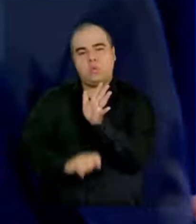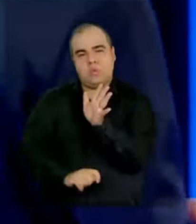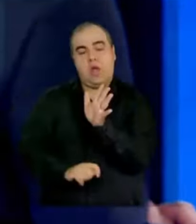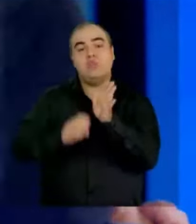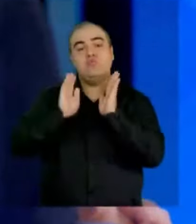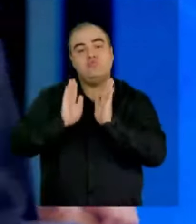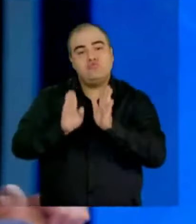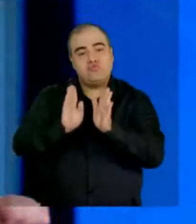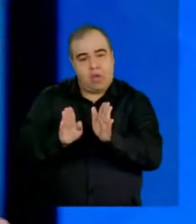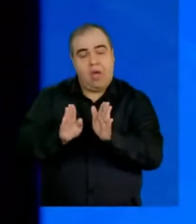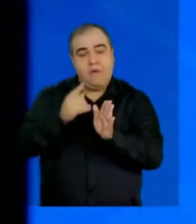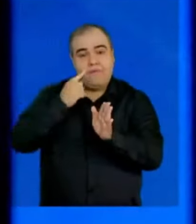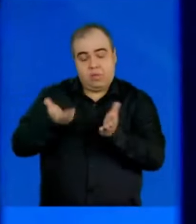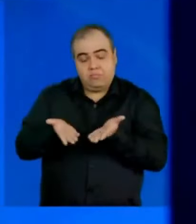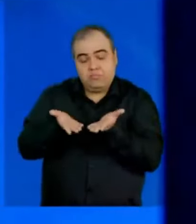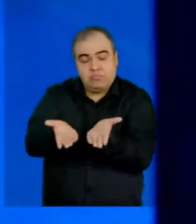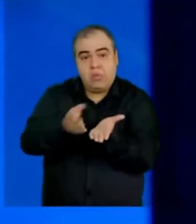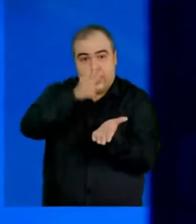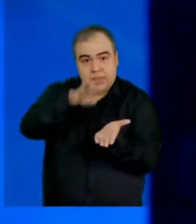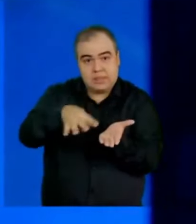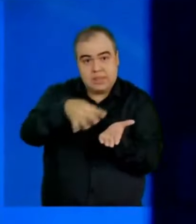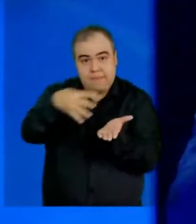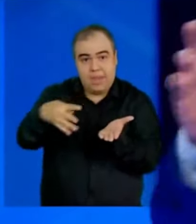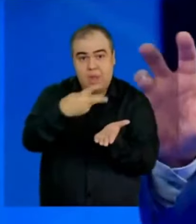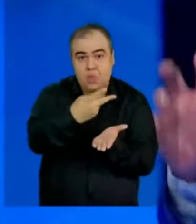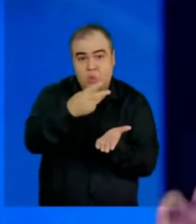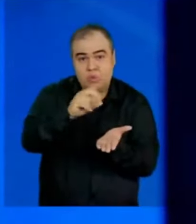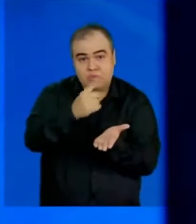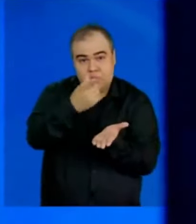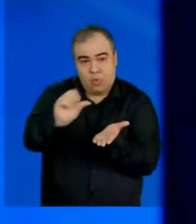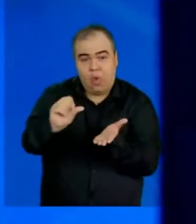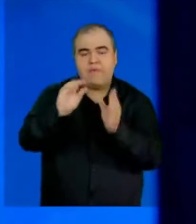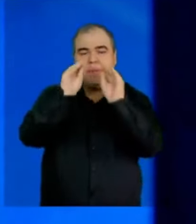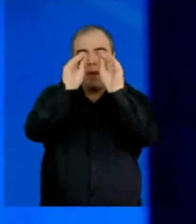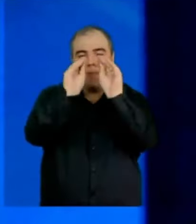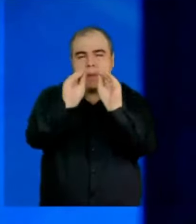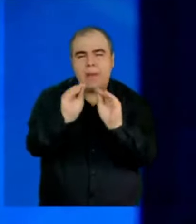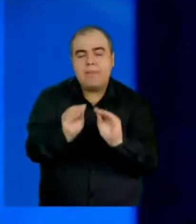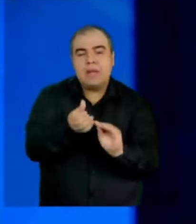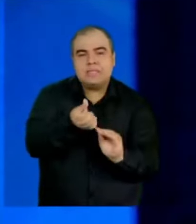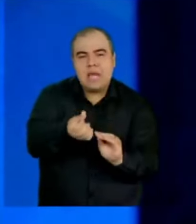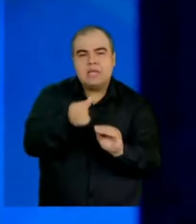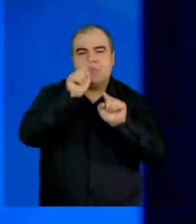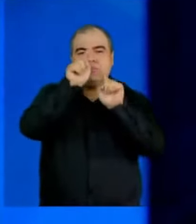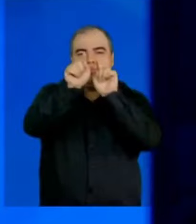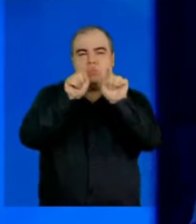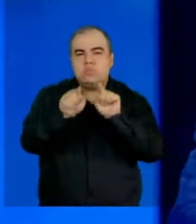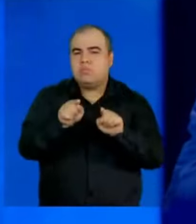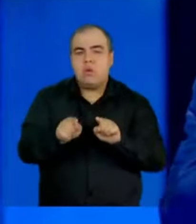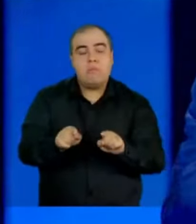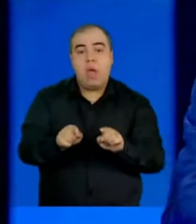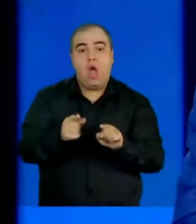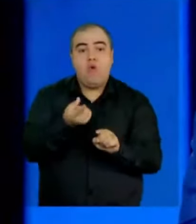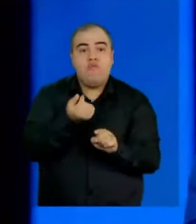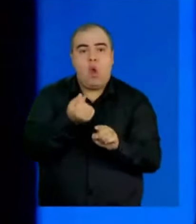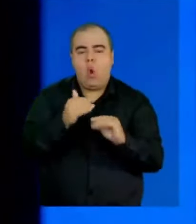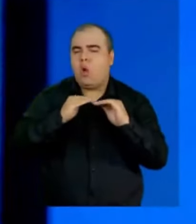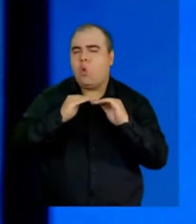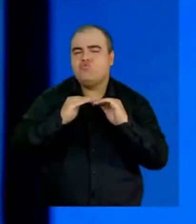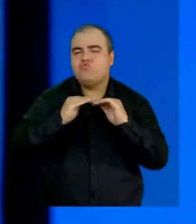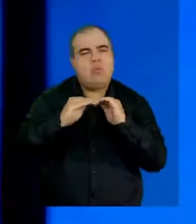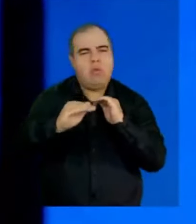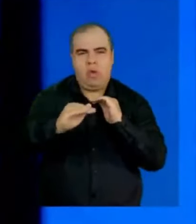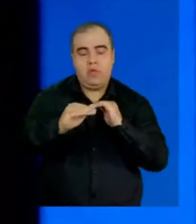o contrato estipula que o preço da tabela de 2019 pros seis itens são os preços congelados de que tem